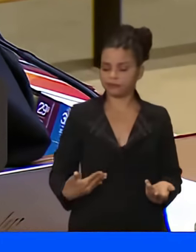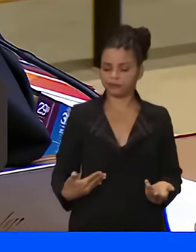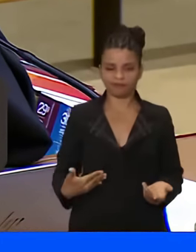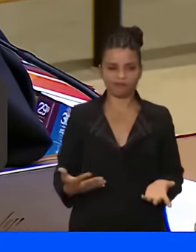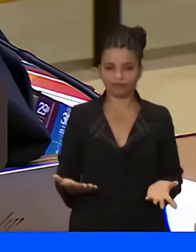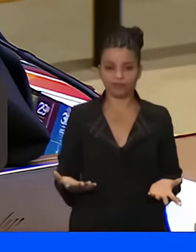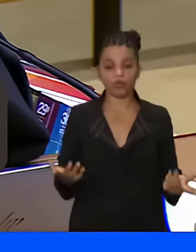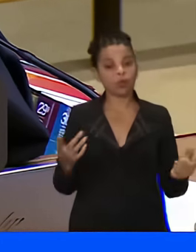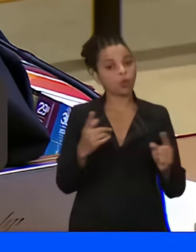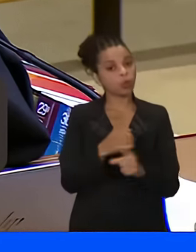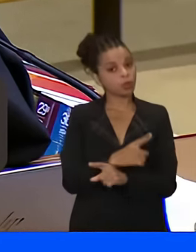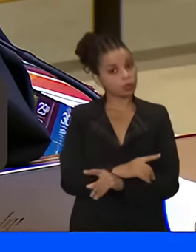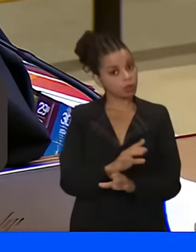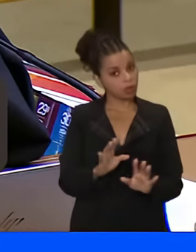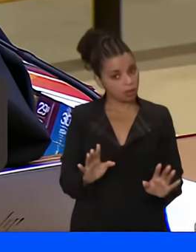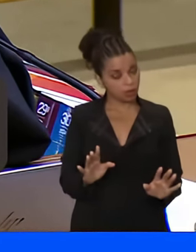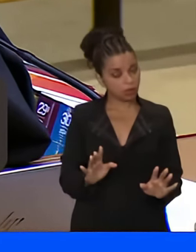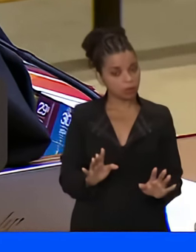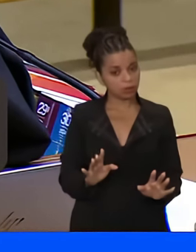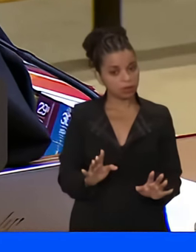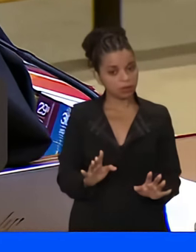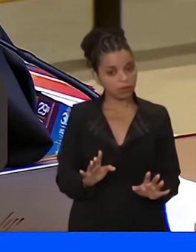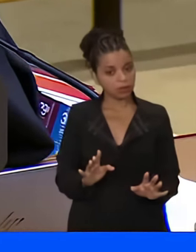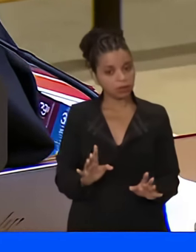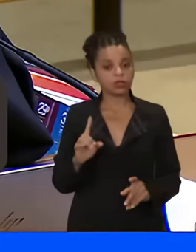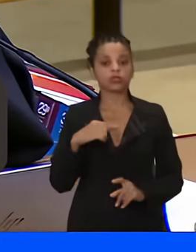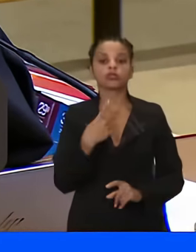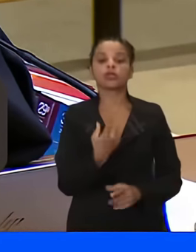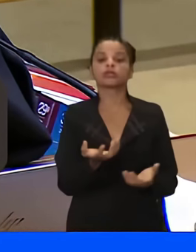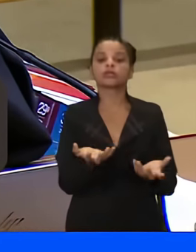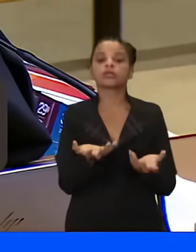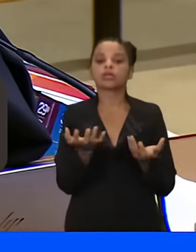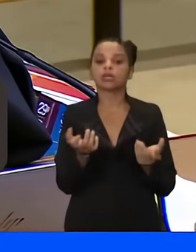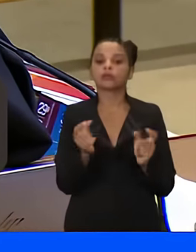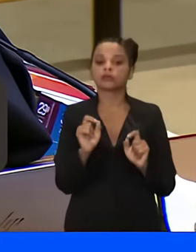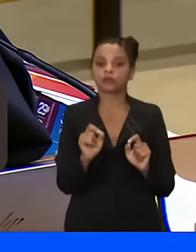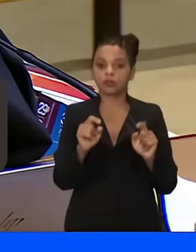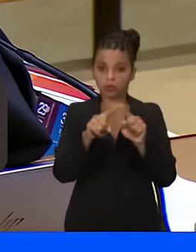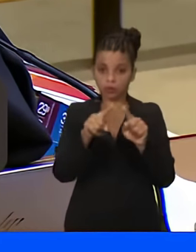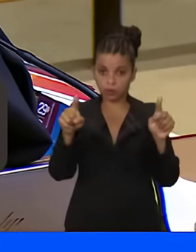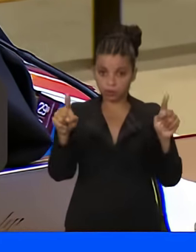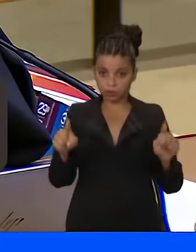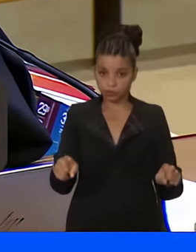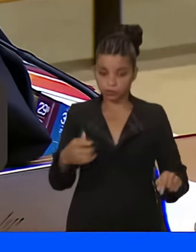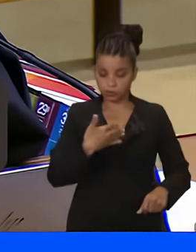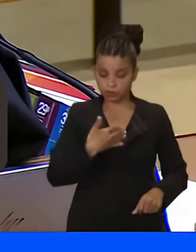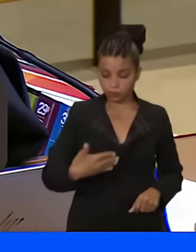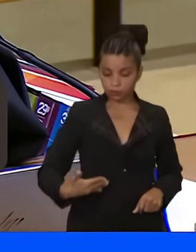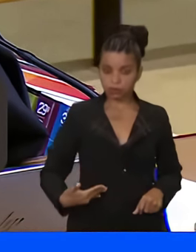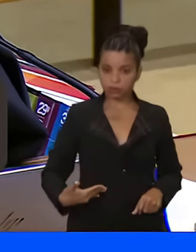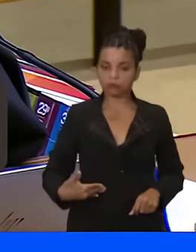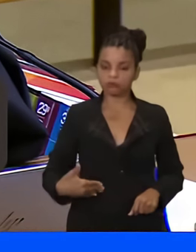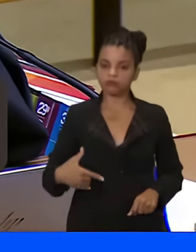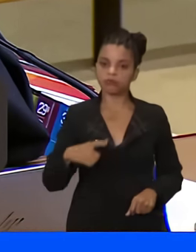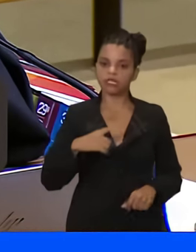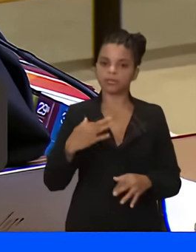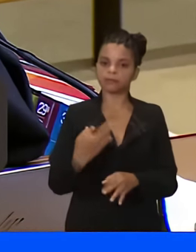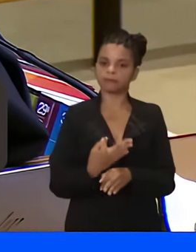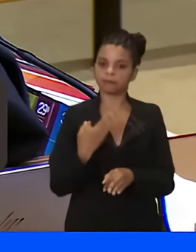se espera do servidor público é estar sujeito a críticas mais